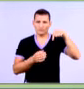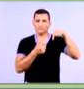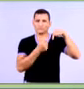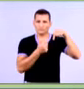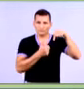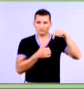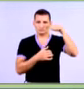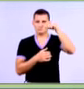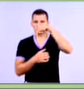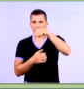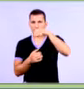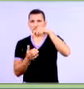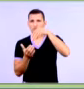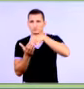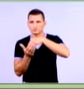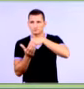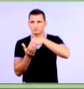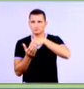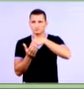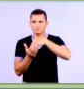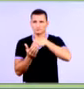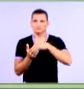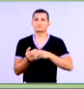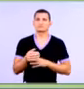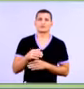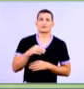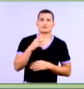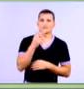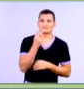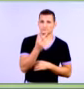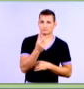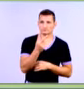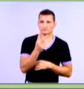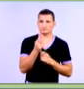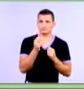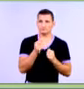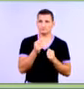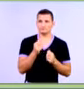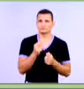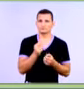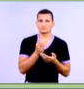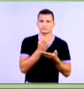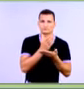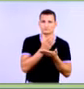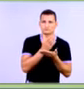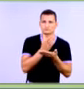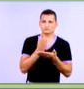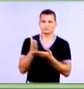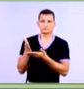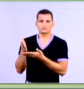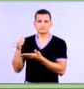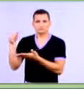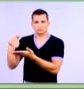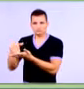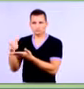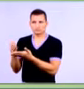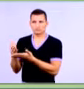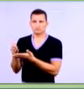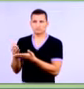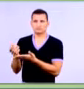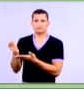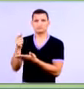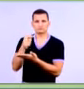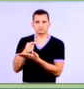E repara que na duplamente encadeada, eu posso percorrer ela do último e eu vou vindo e acessando